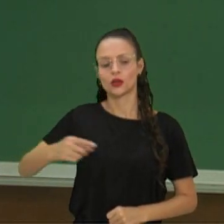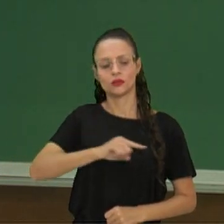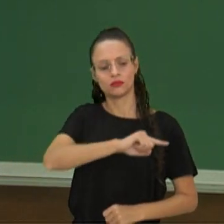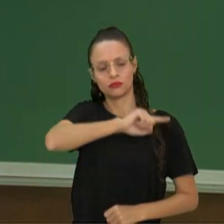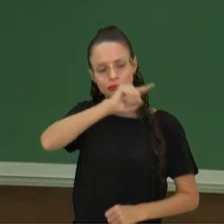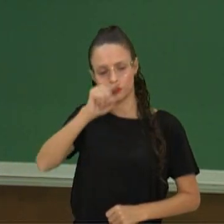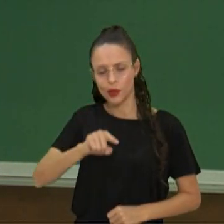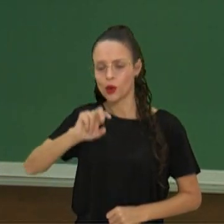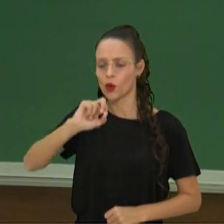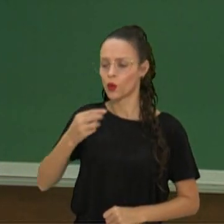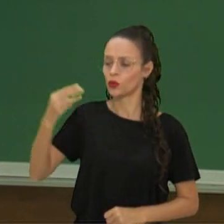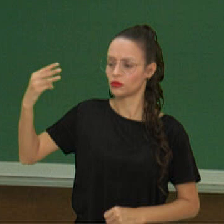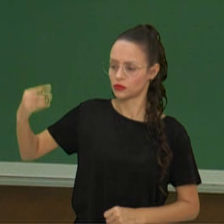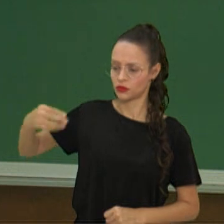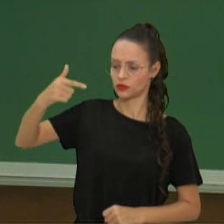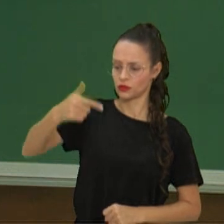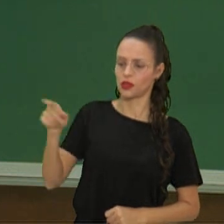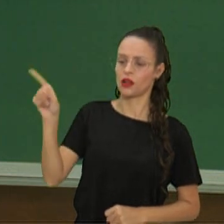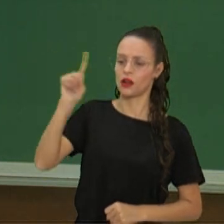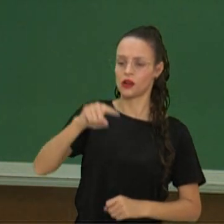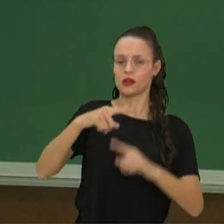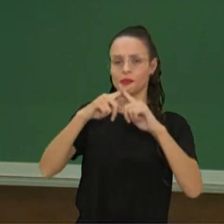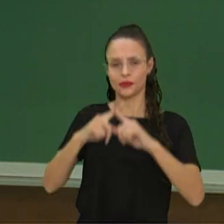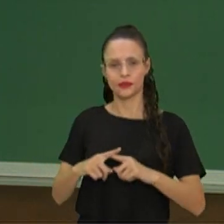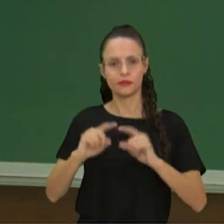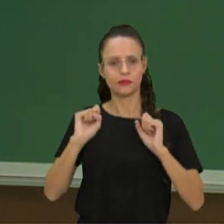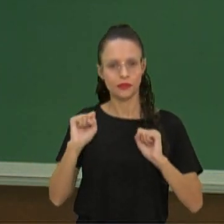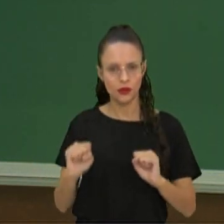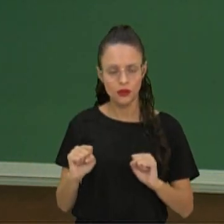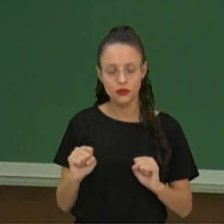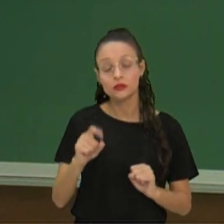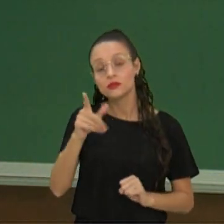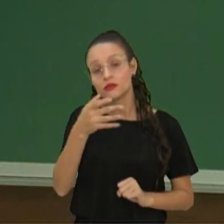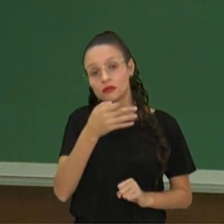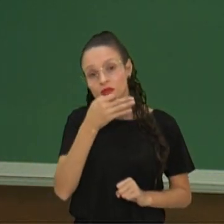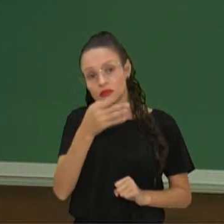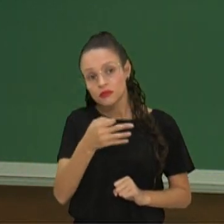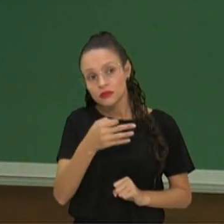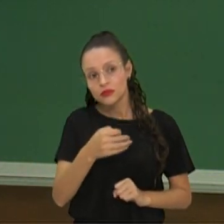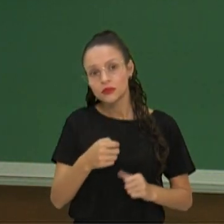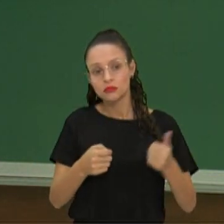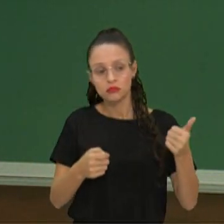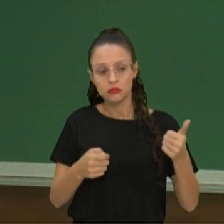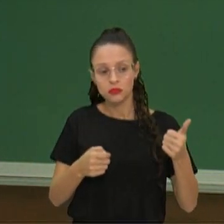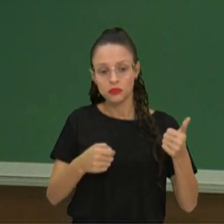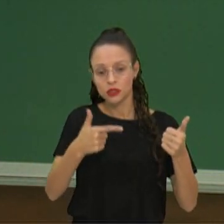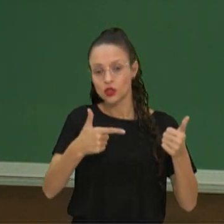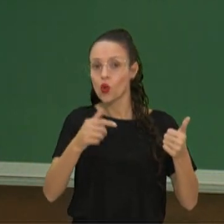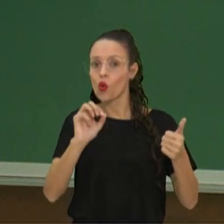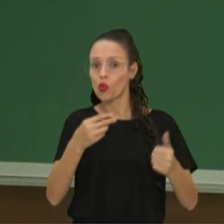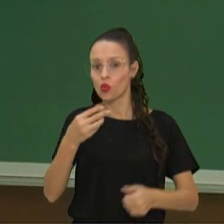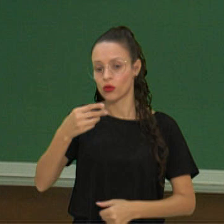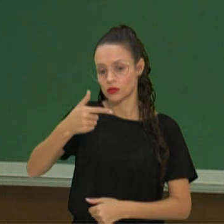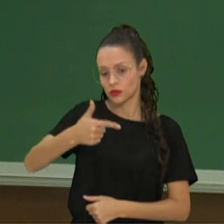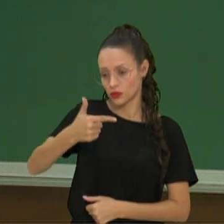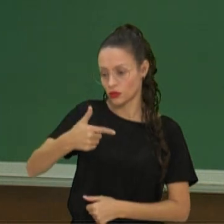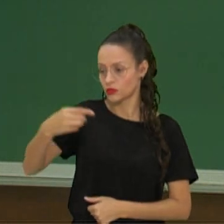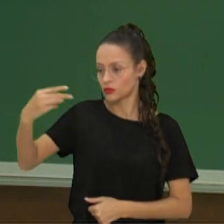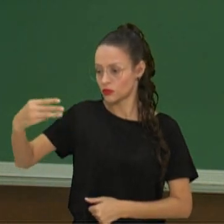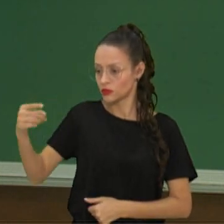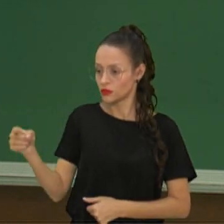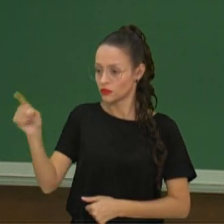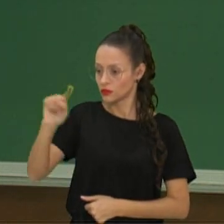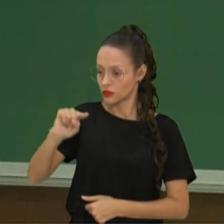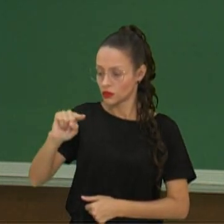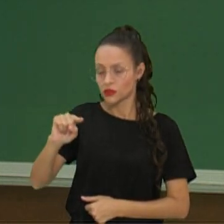termos sem problema nenhum, tá? Talvez até você ache mais fácil fazer os dois termos primeiro, os dois últimos primeiro, por ser uma multiplicação